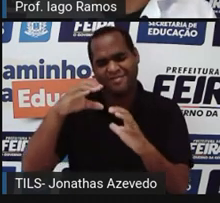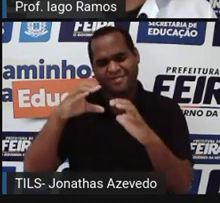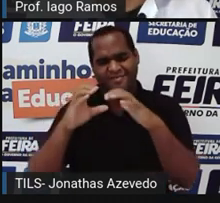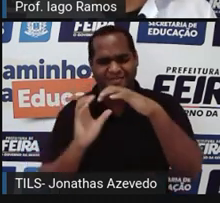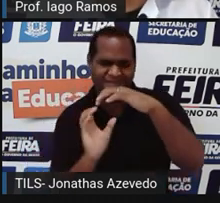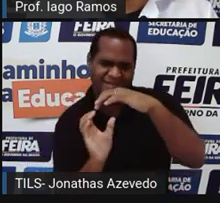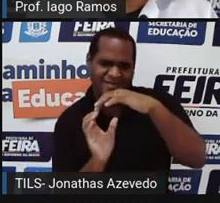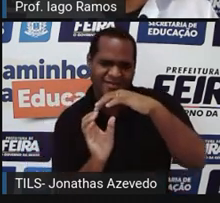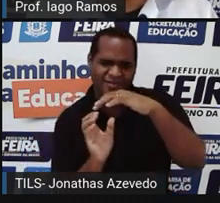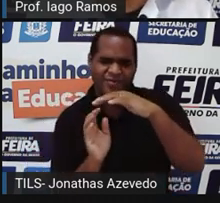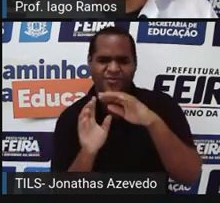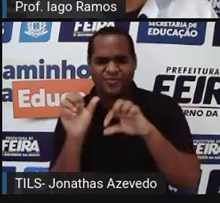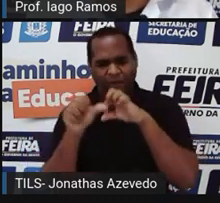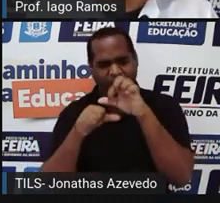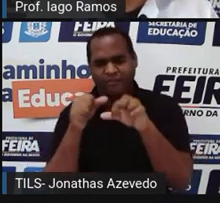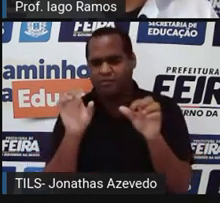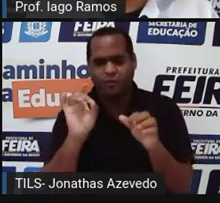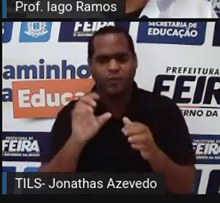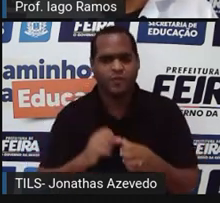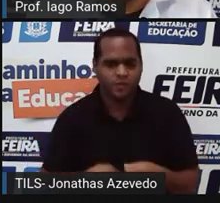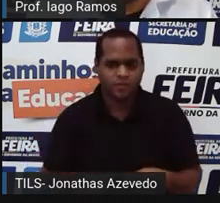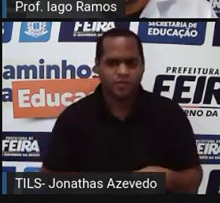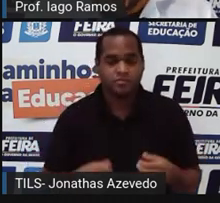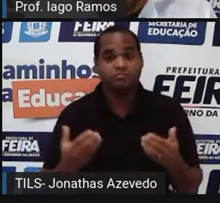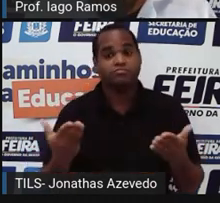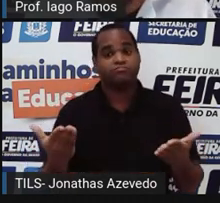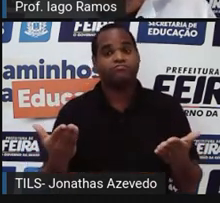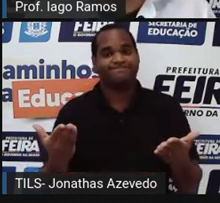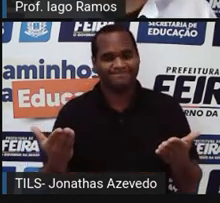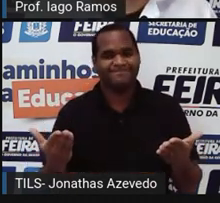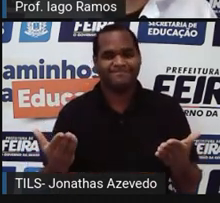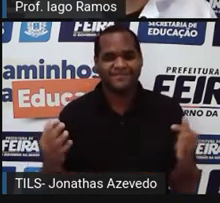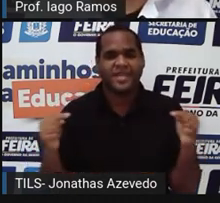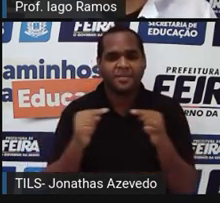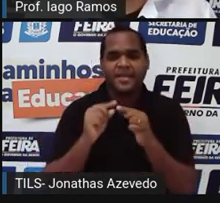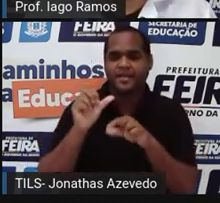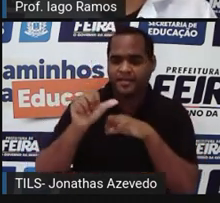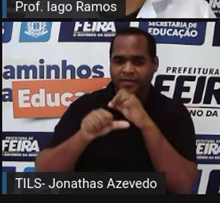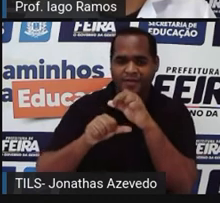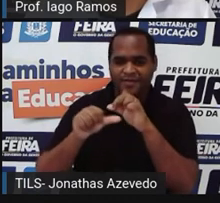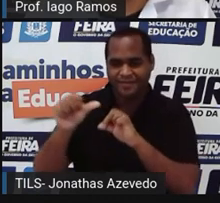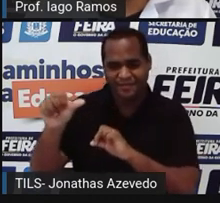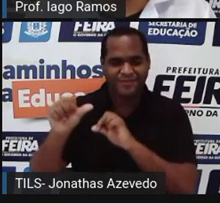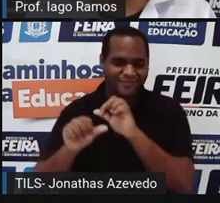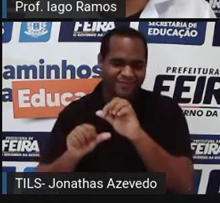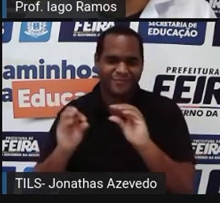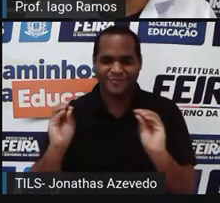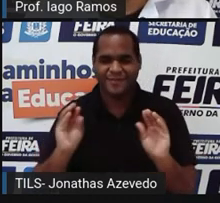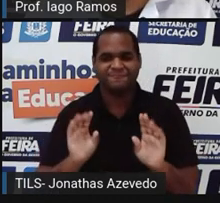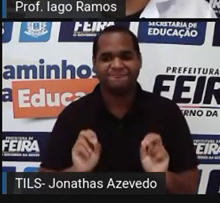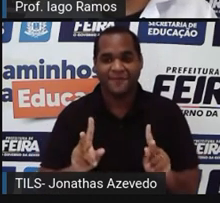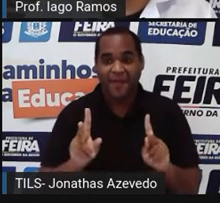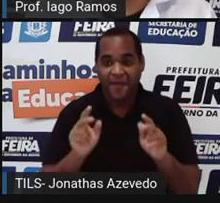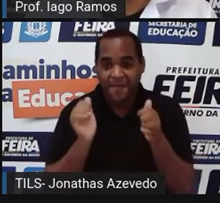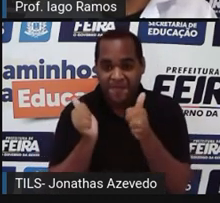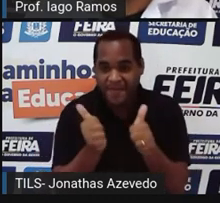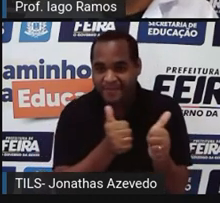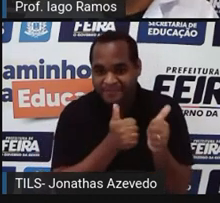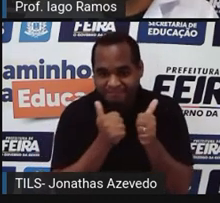diagonalizado, tá? Então, ali já é o caso de translação, tá bom? Beleza?